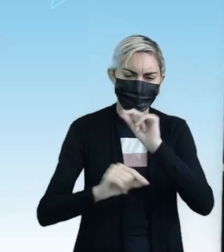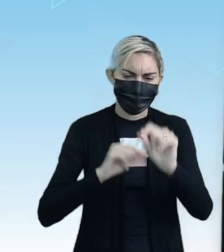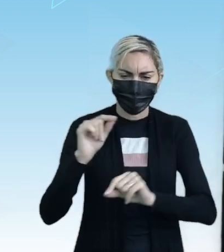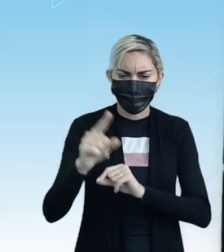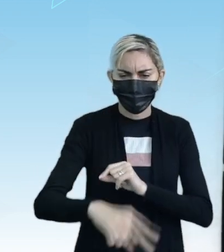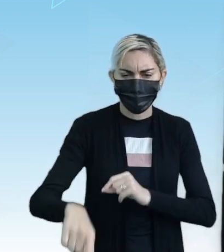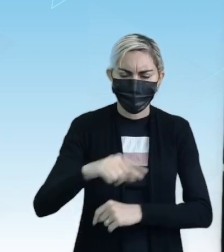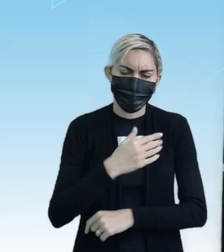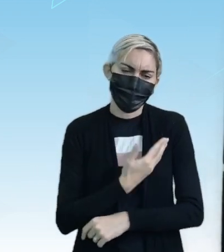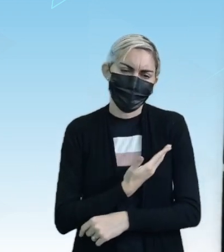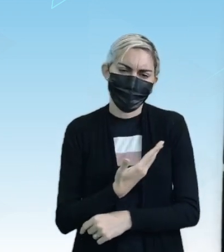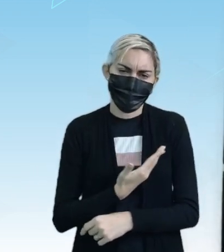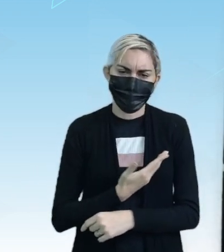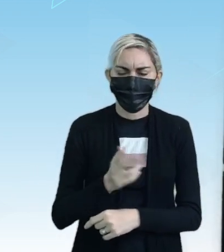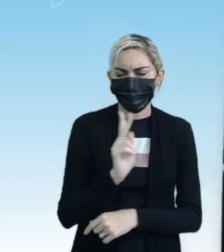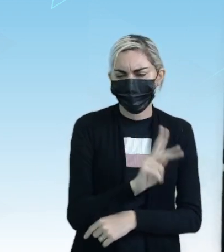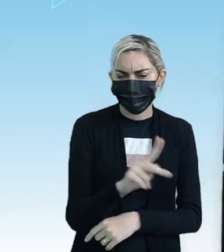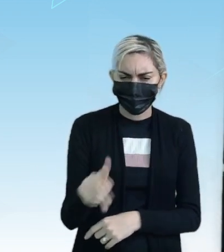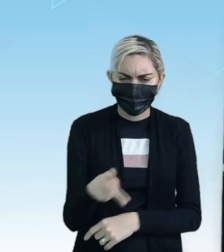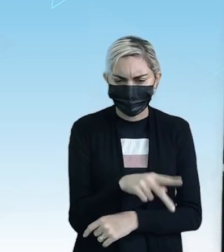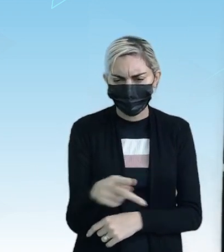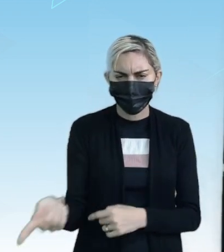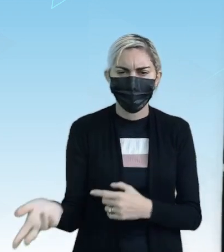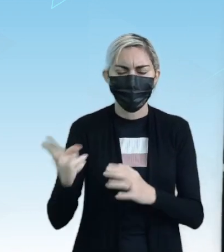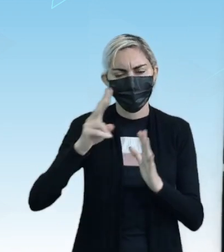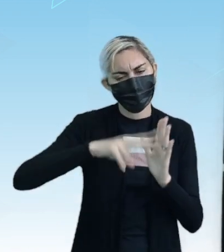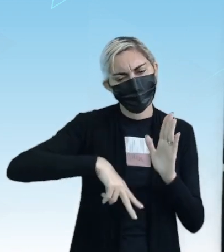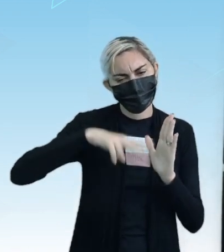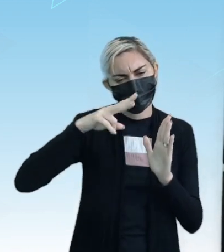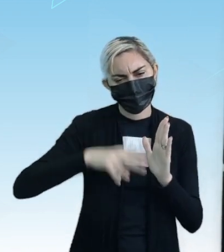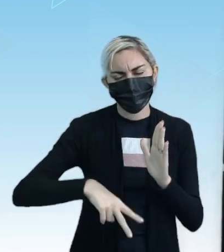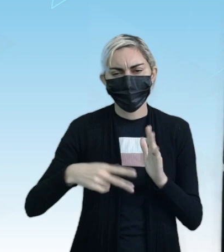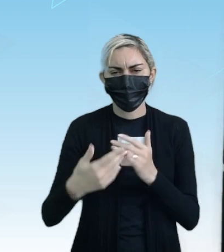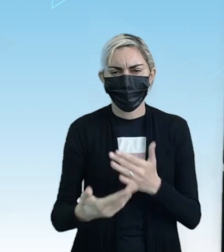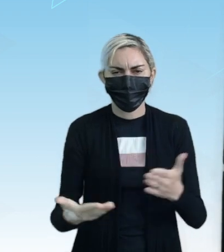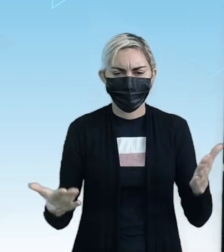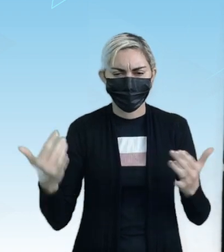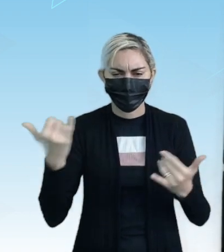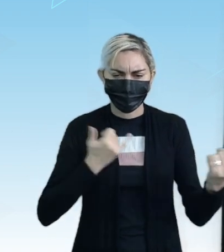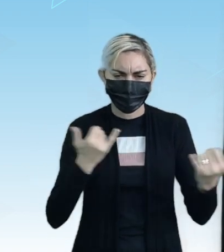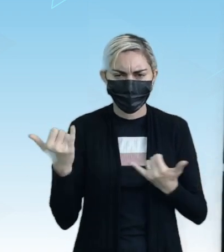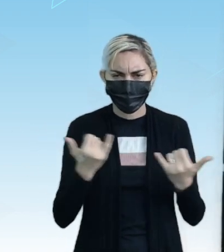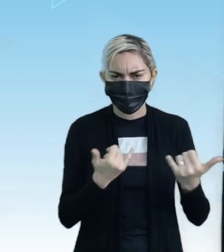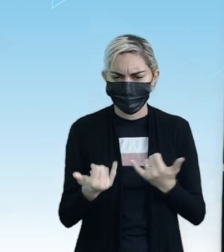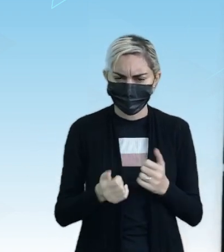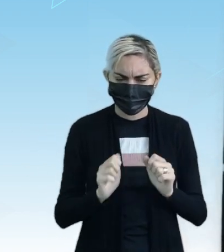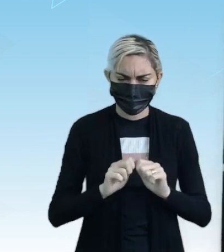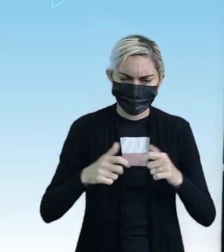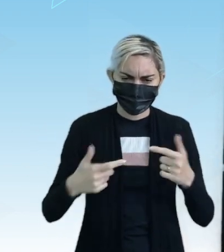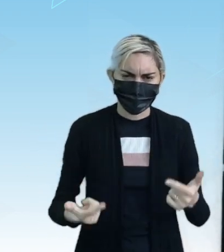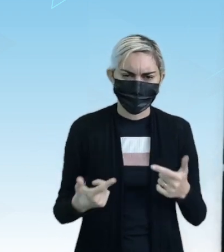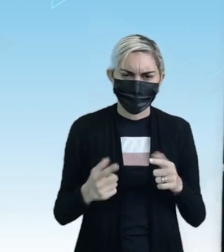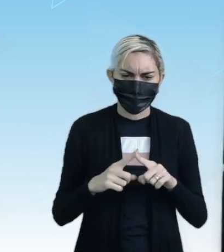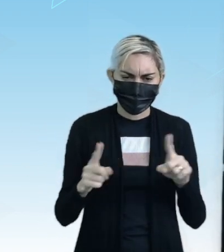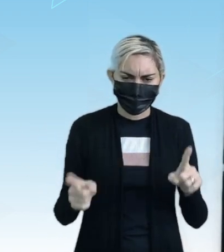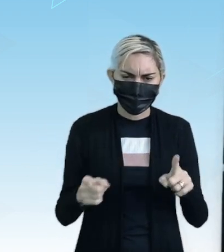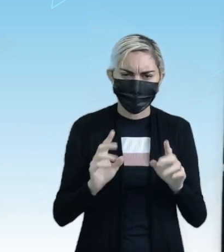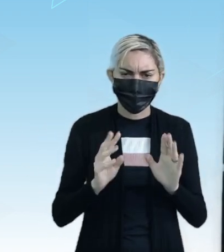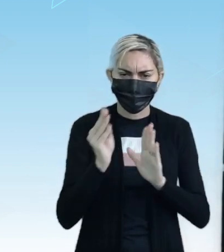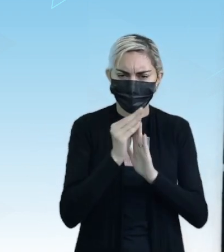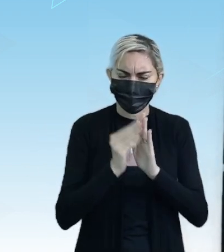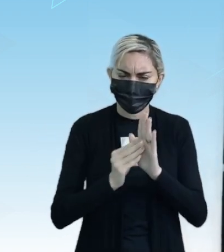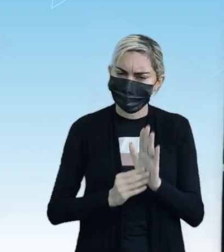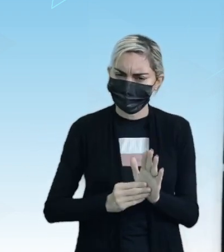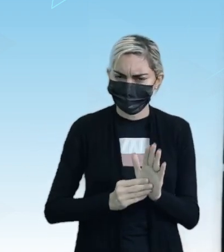nossos amigos, com os professores, na leitura. Então, há informações explícitas que estão